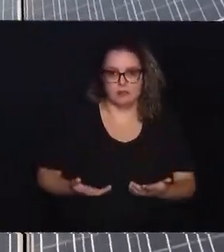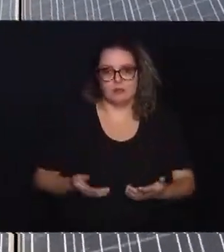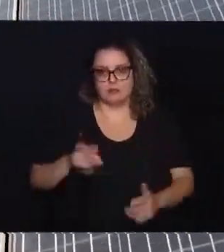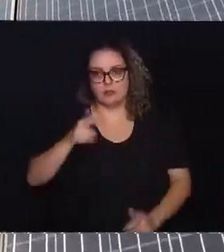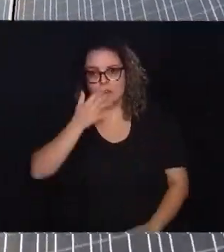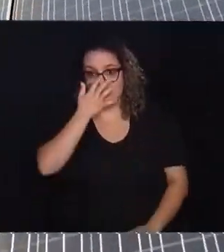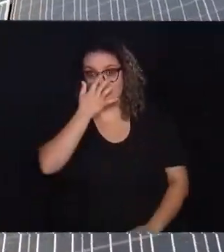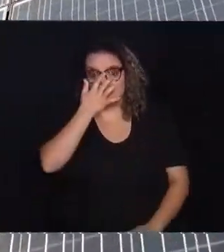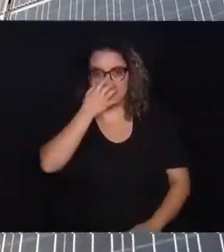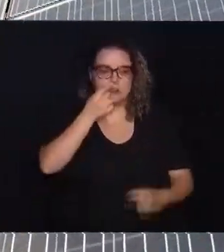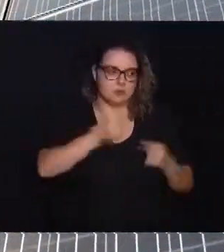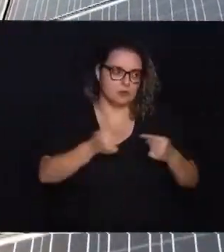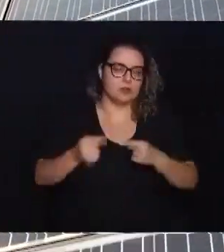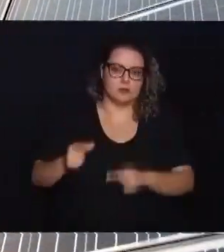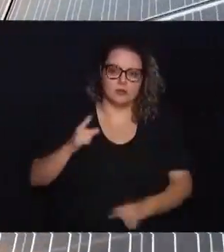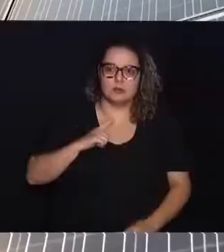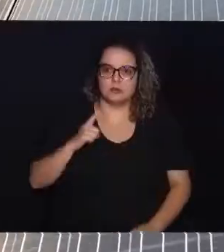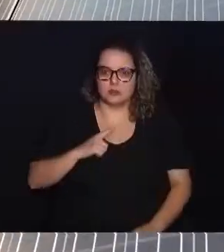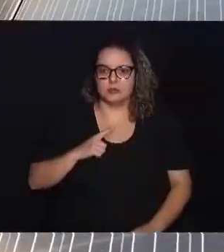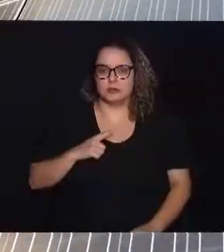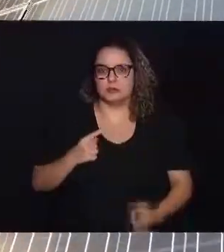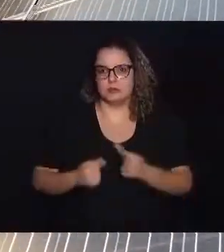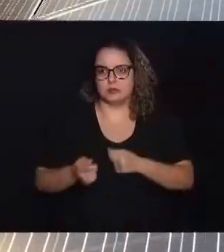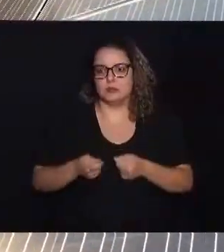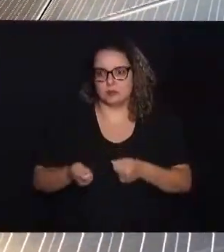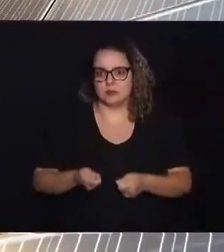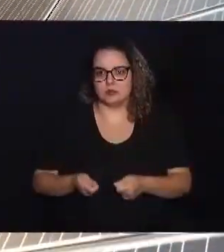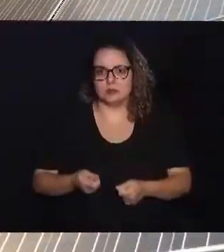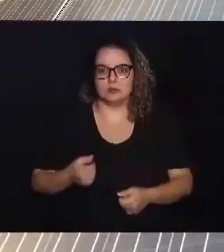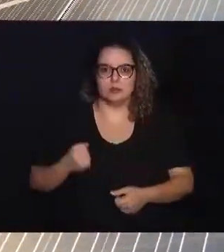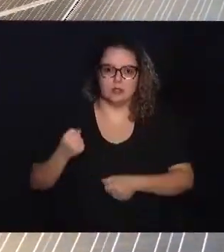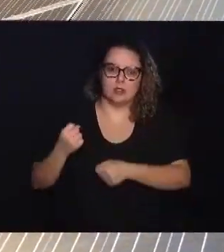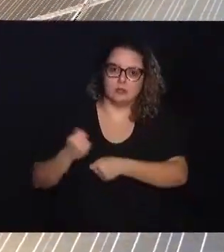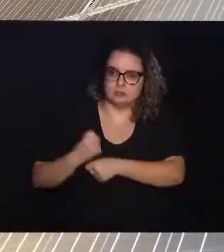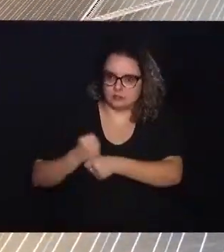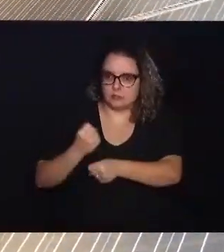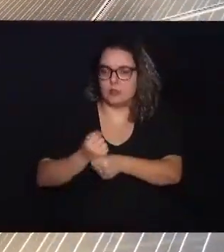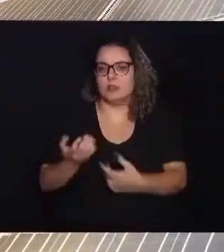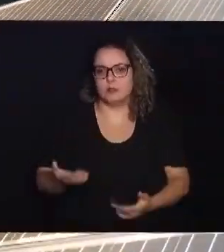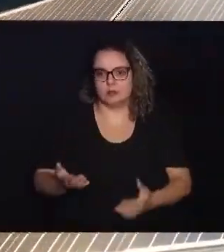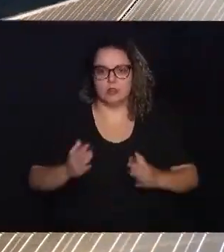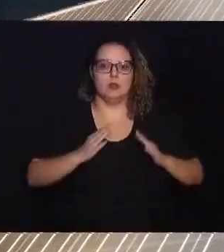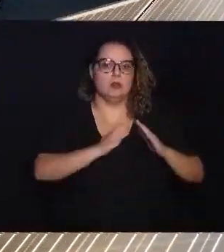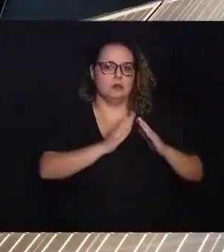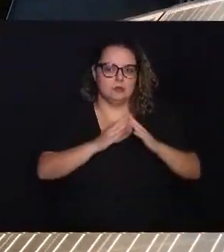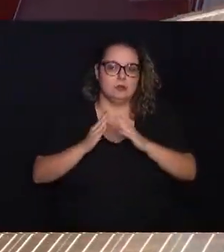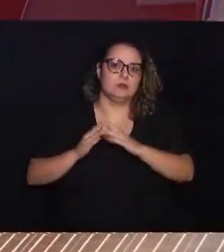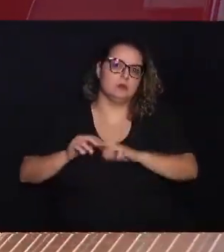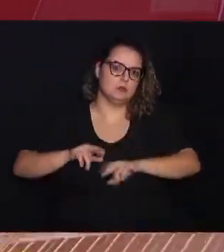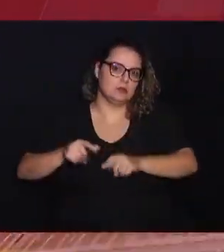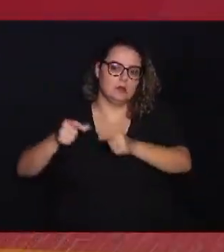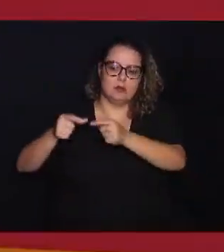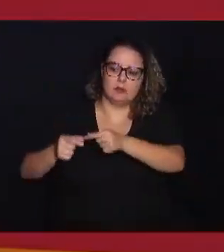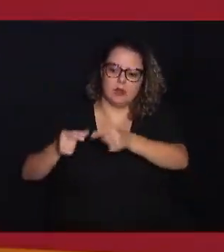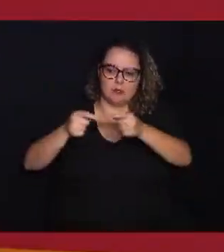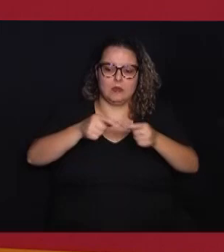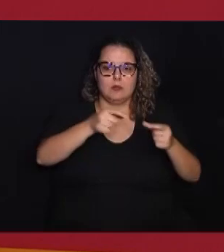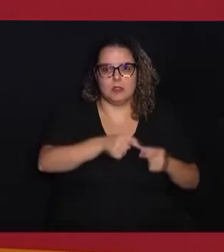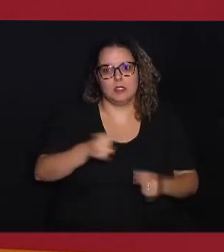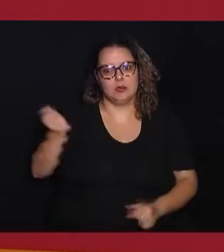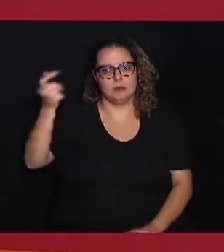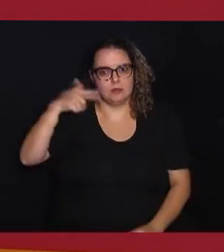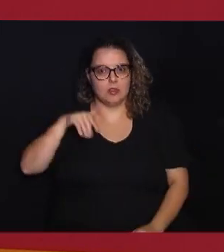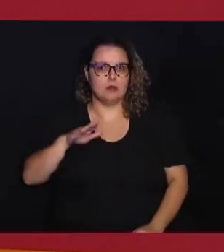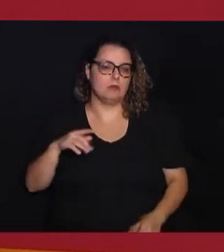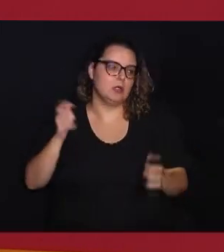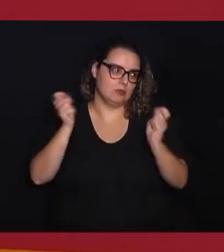assim, mas a discussão que você tem em teoria econômica é essa. Daqui a algumas décadas, muito provavelmente, as casas vão ter muito mais placas